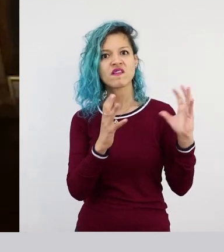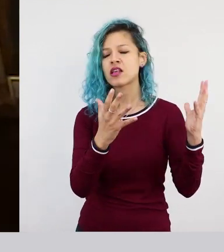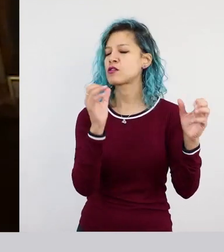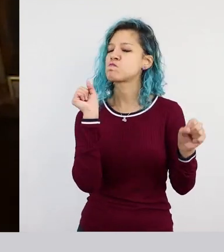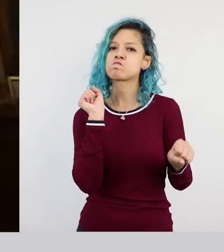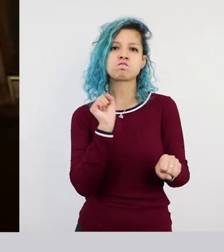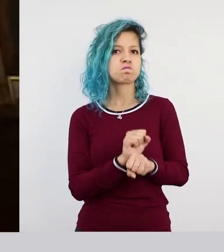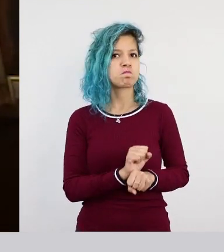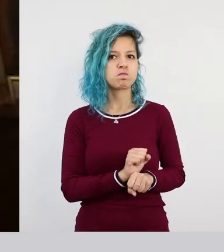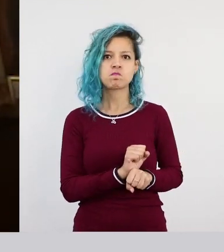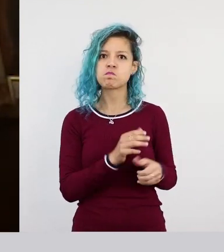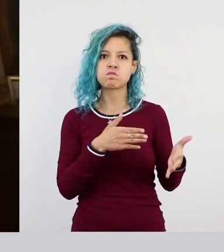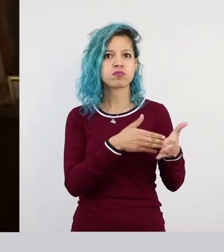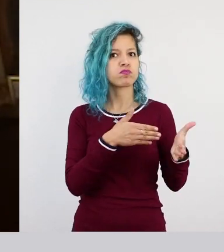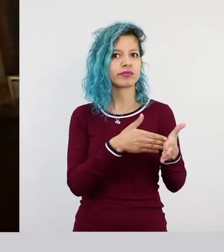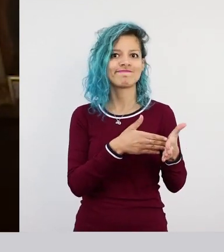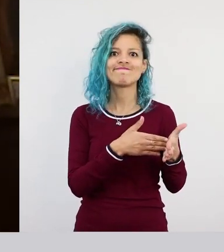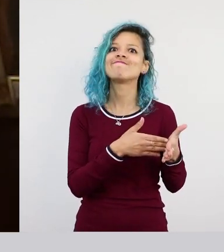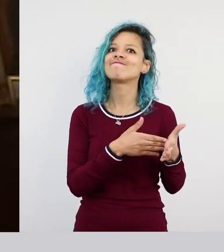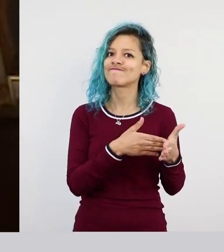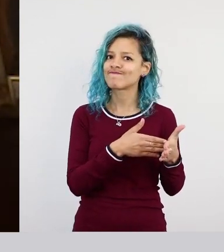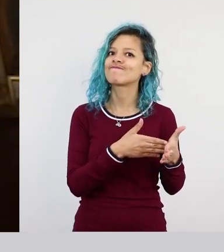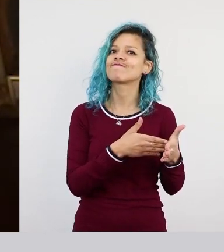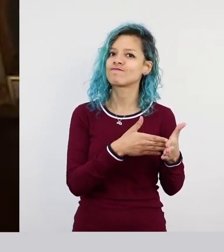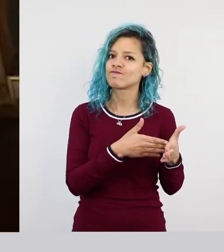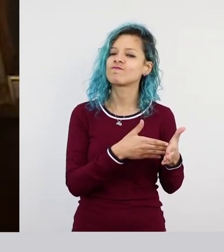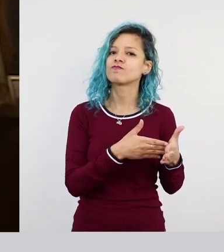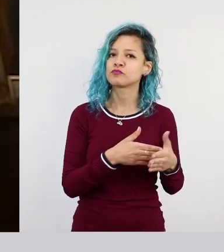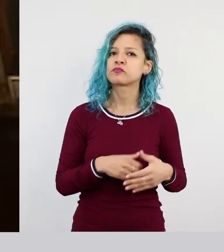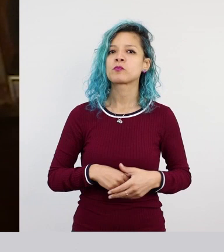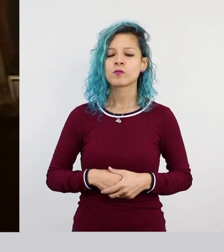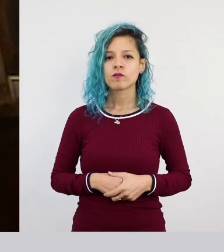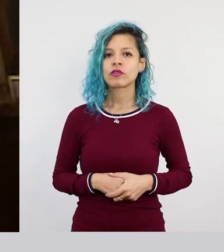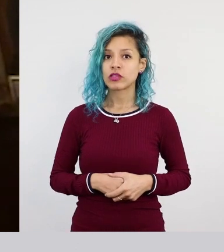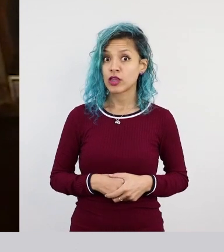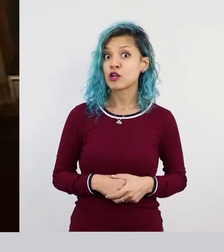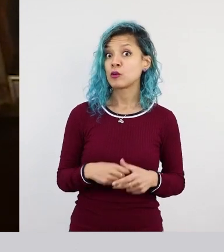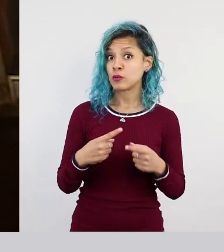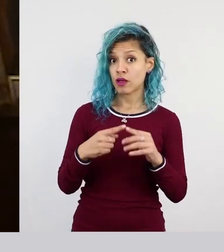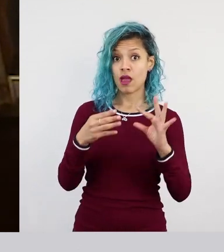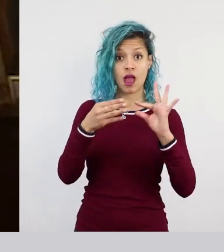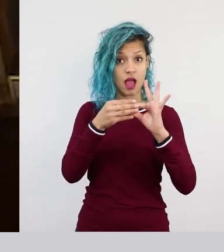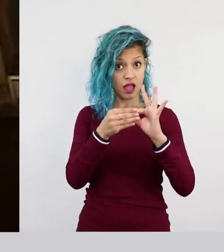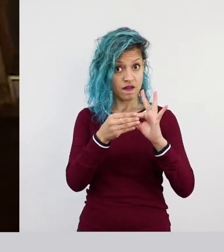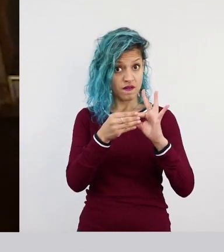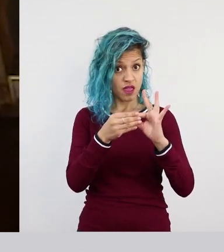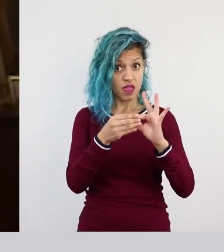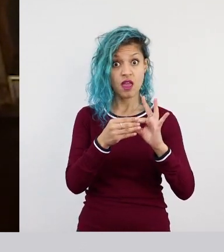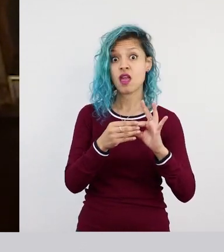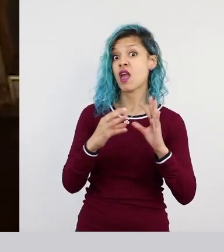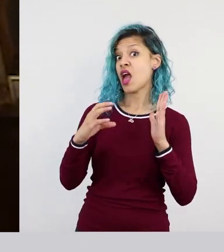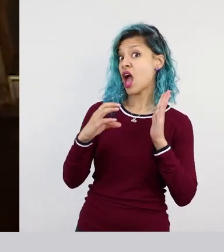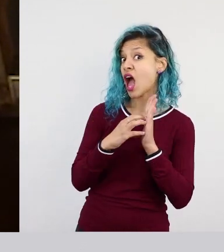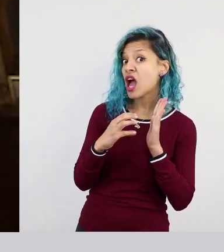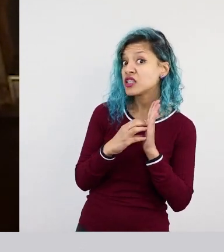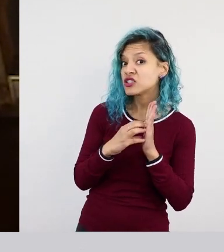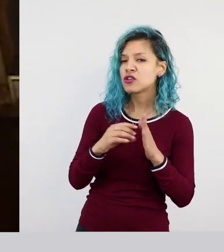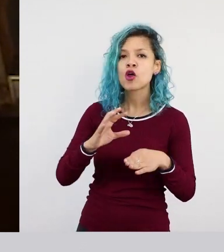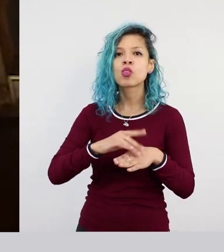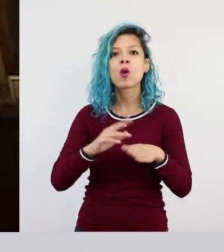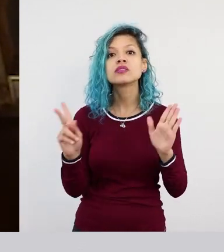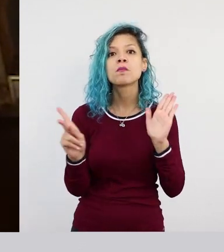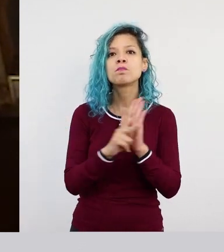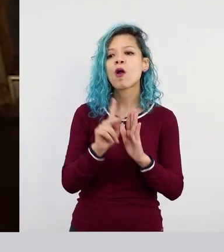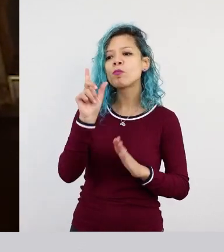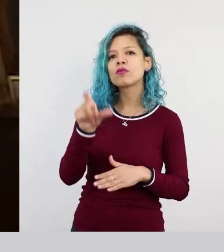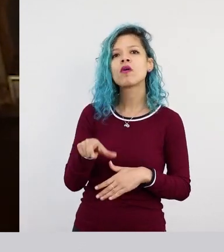as festas, a gente deixou de ser, porque a gente é assim, o HIV, a AIDS, era doença